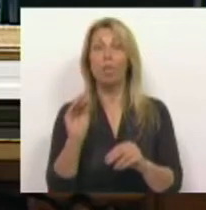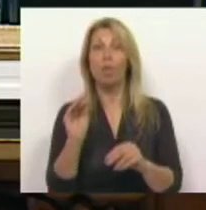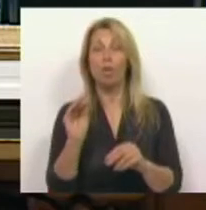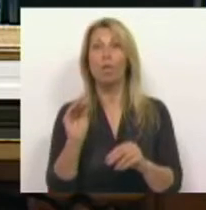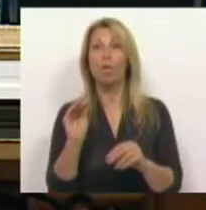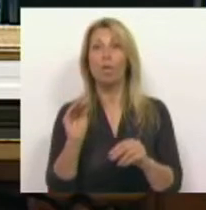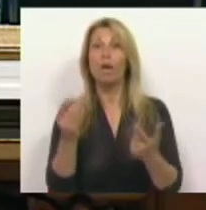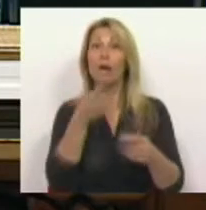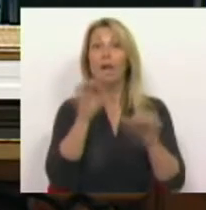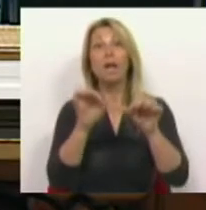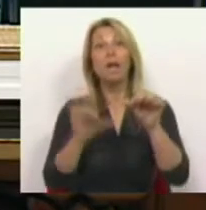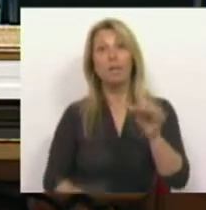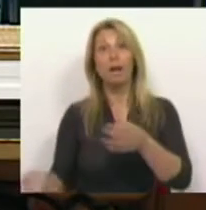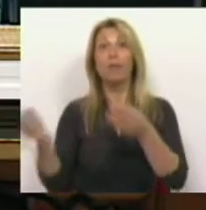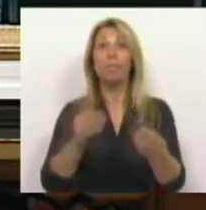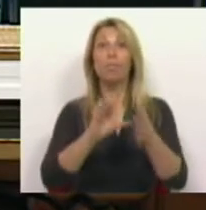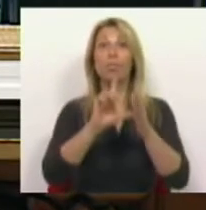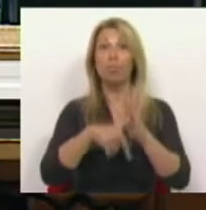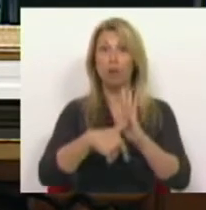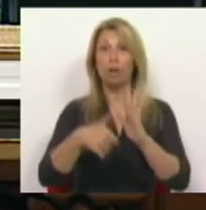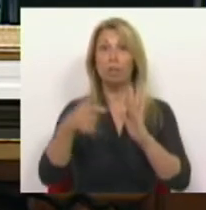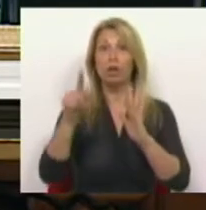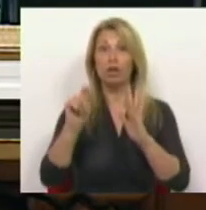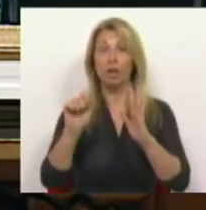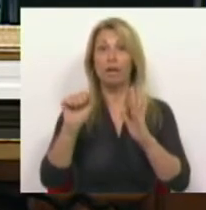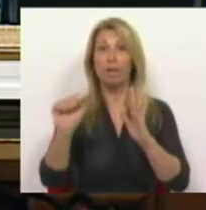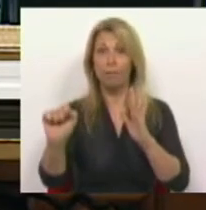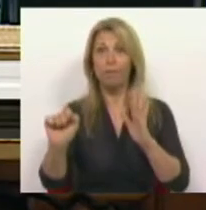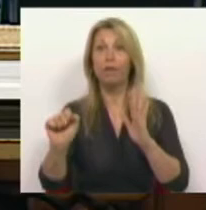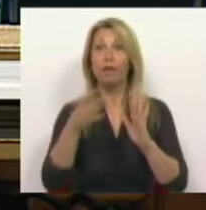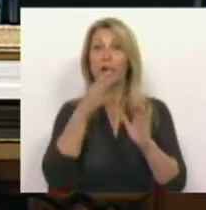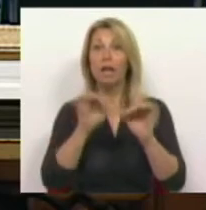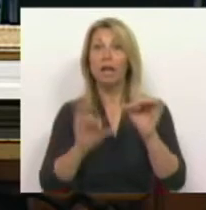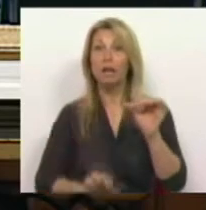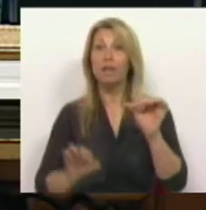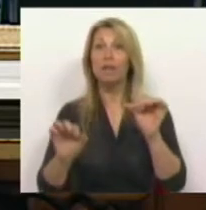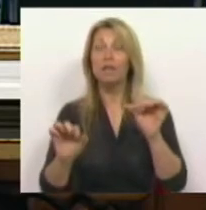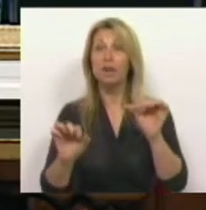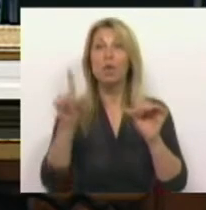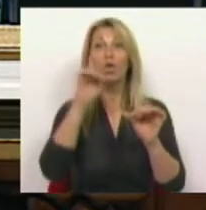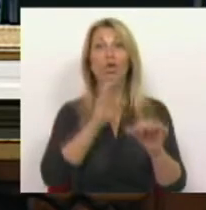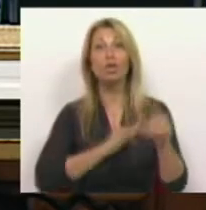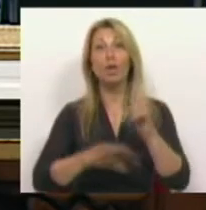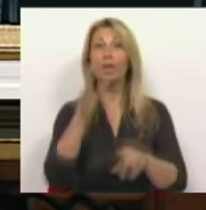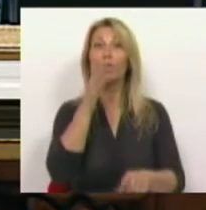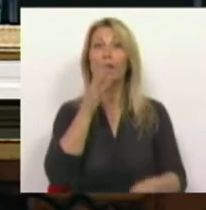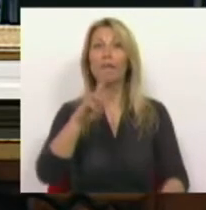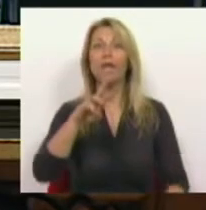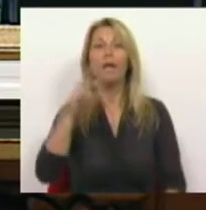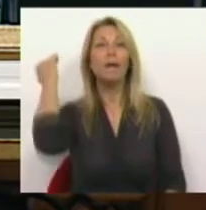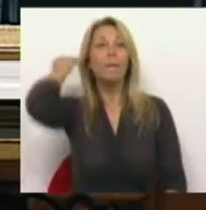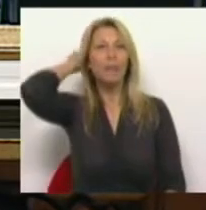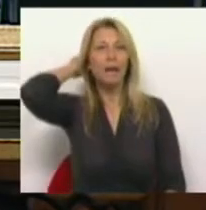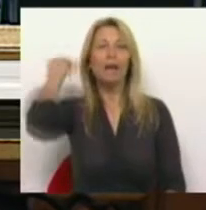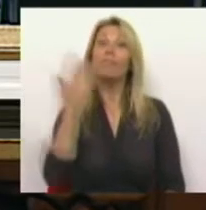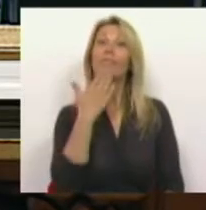Vai intervir para apresentar o projeto do Bloco de Esquerda e para intervir em geral a senhora deputada Mariana Mortágua. Faz